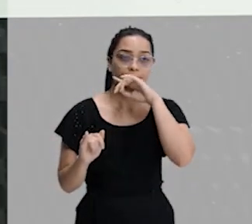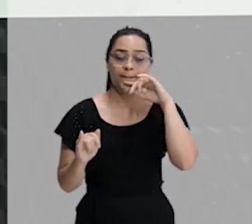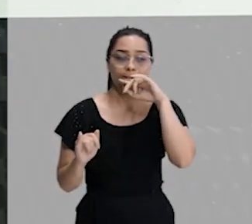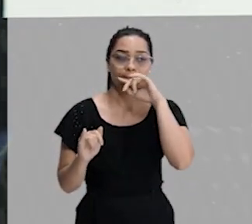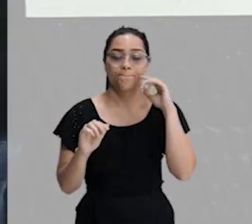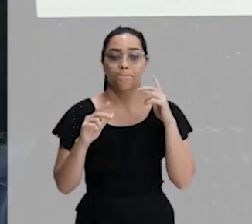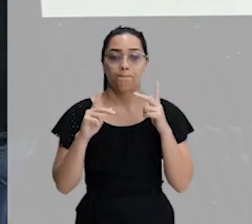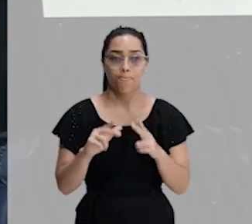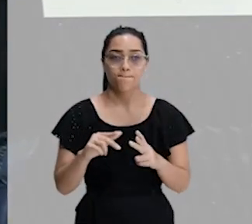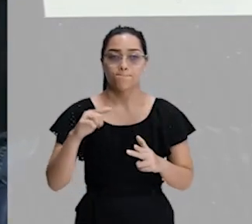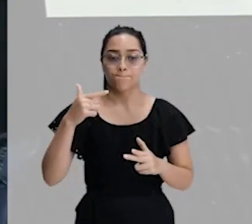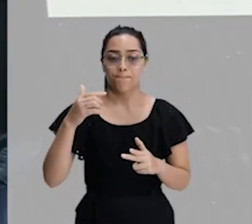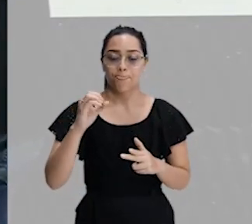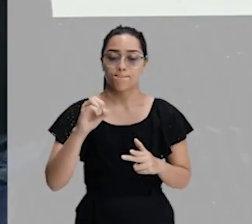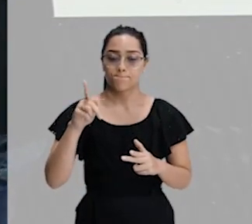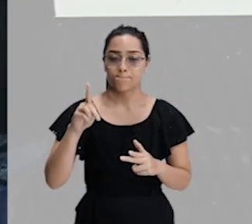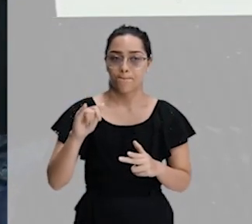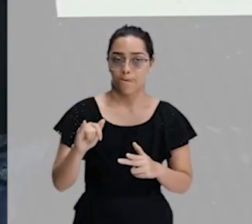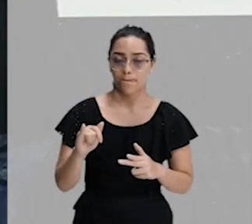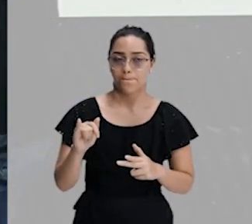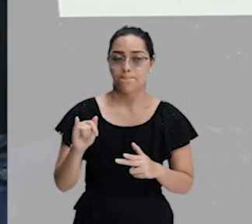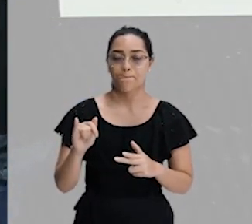então vai ficar 20 π